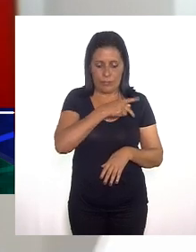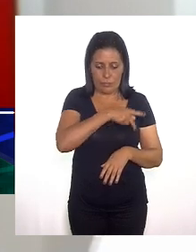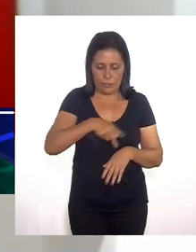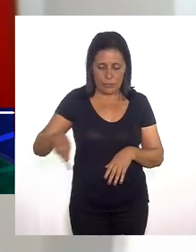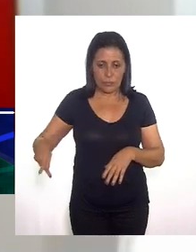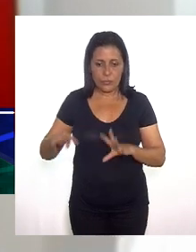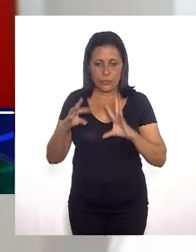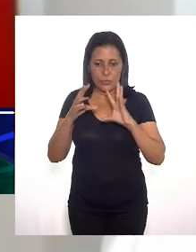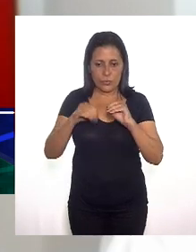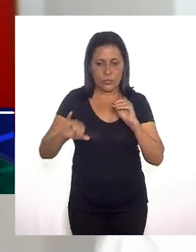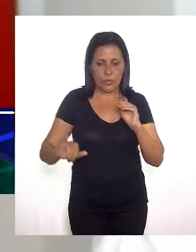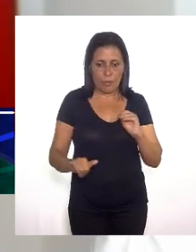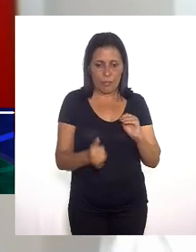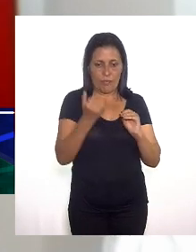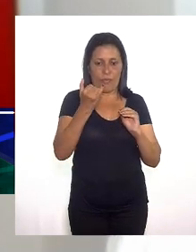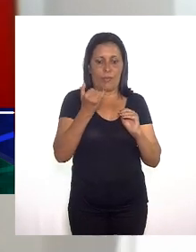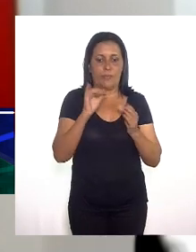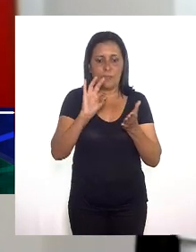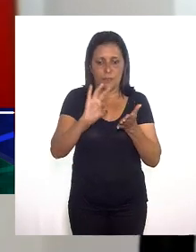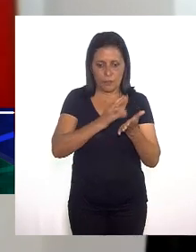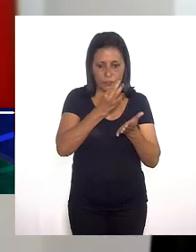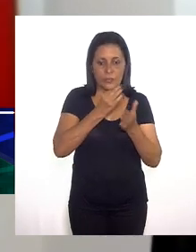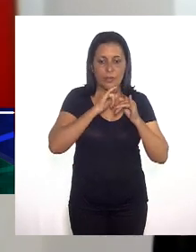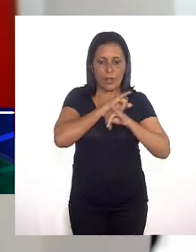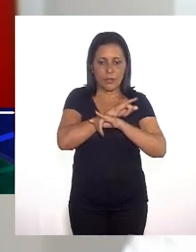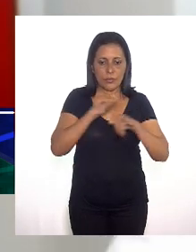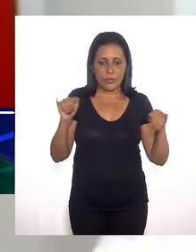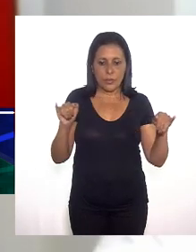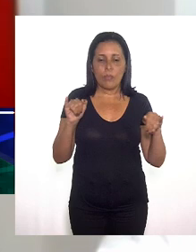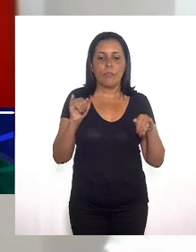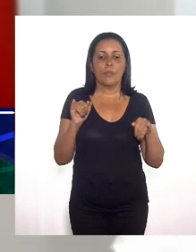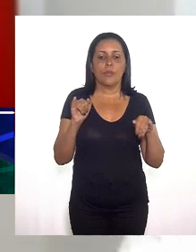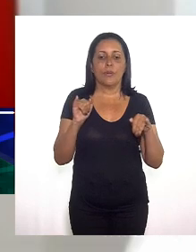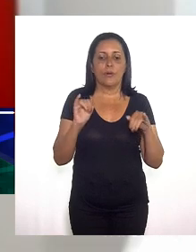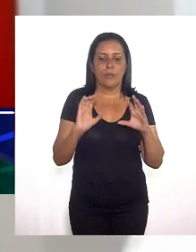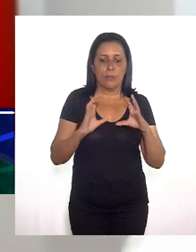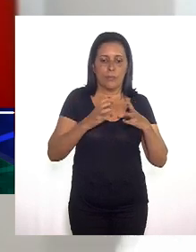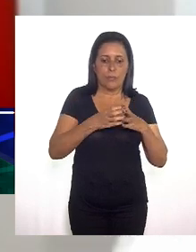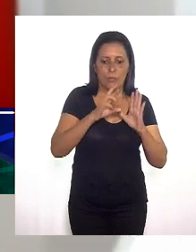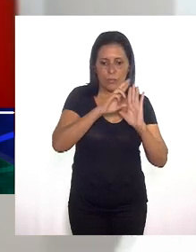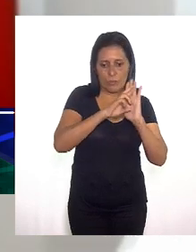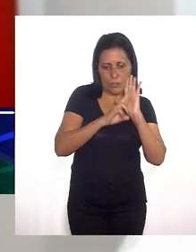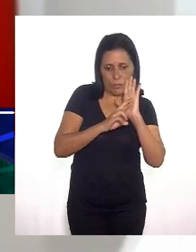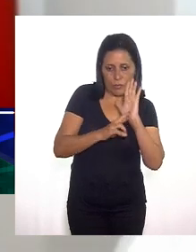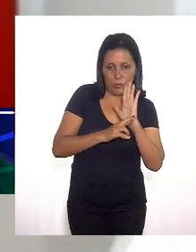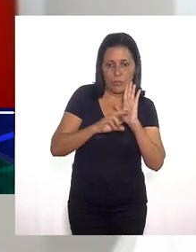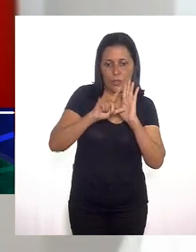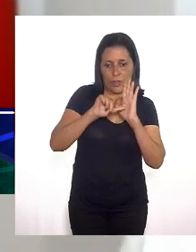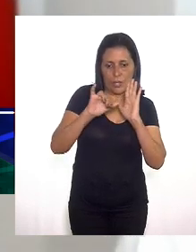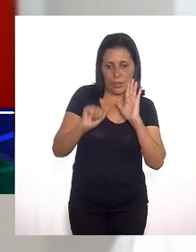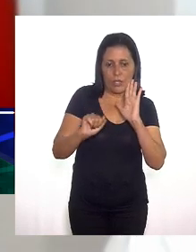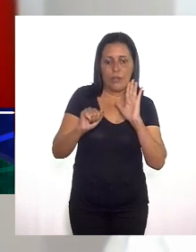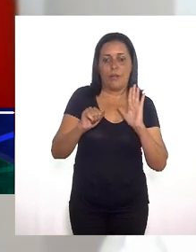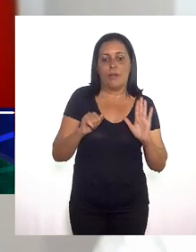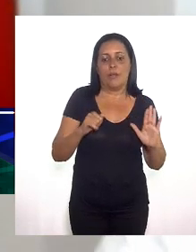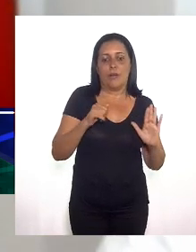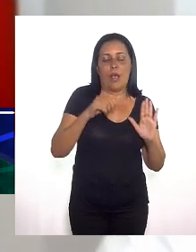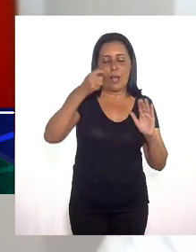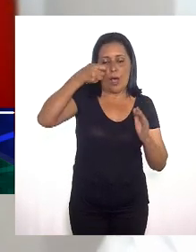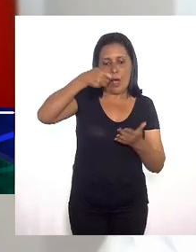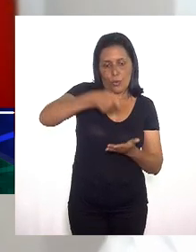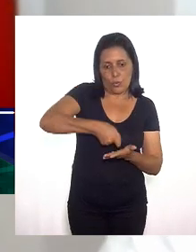estão aprovados, vai ao autógrafo. Anuncio em regime de urgência e discussão única, projeto de lei 4127-2021, de autoria da deputada